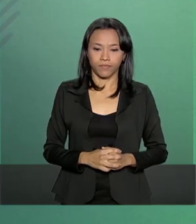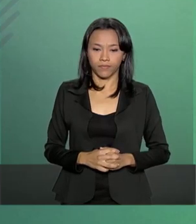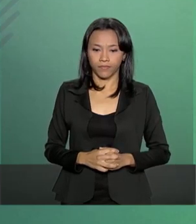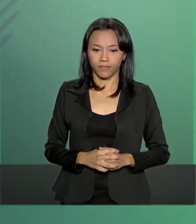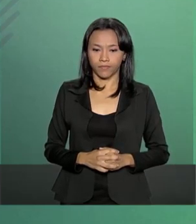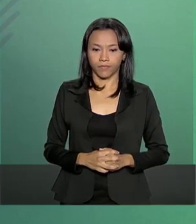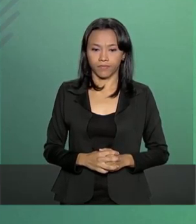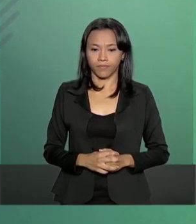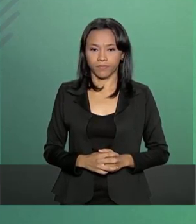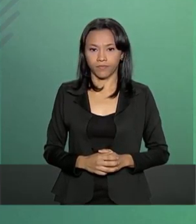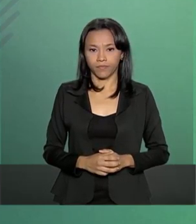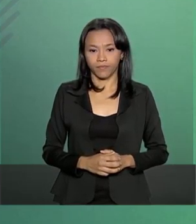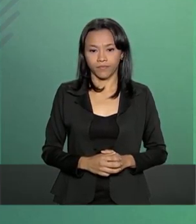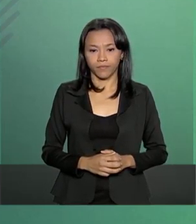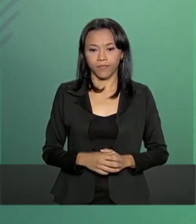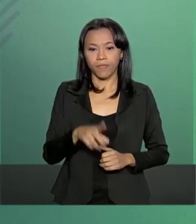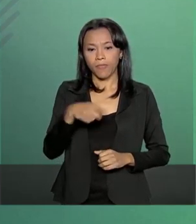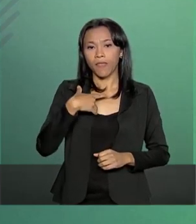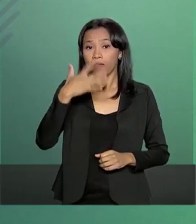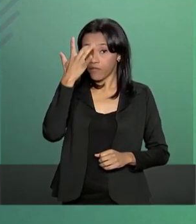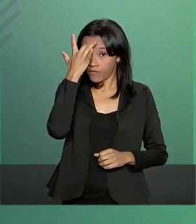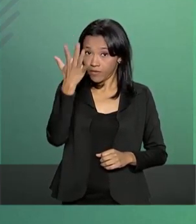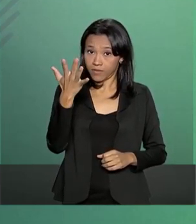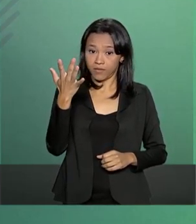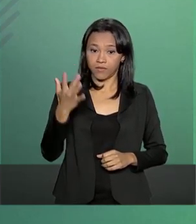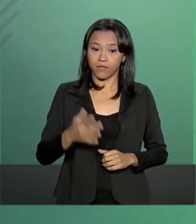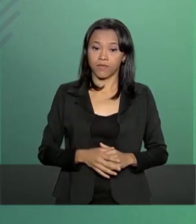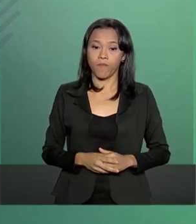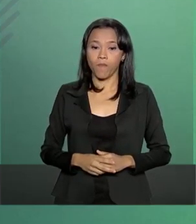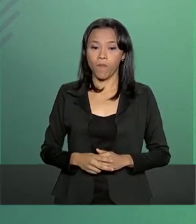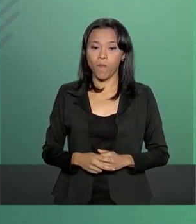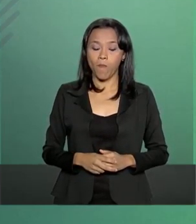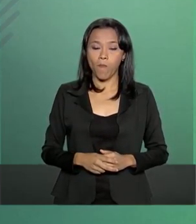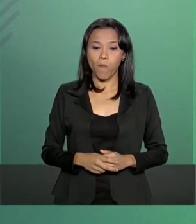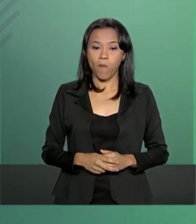Para facilitar, então, é sempre importante.